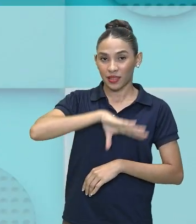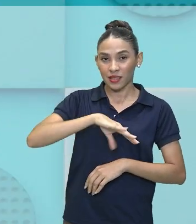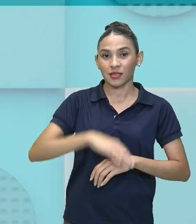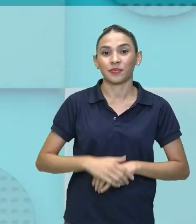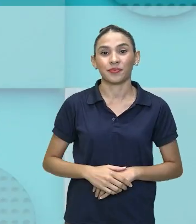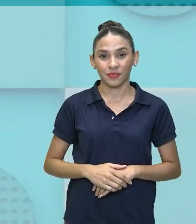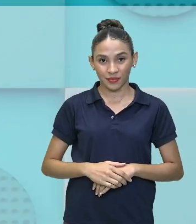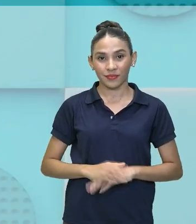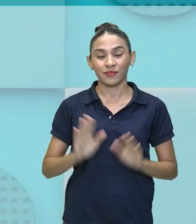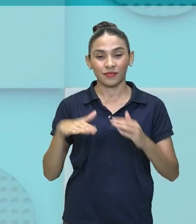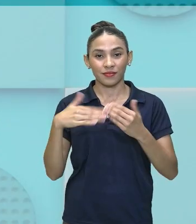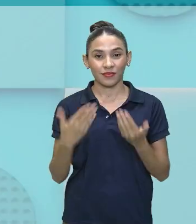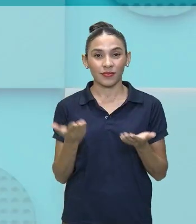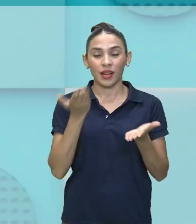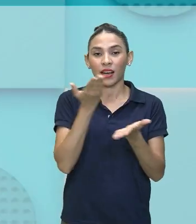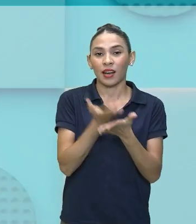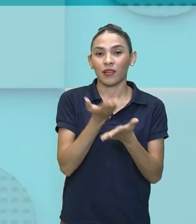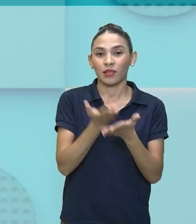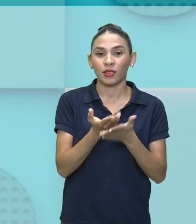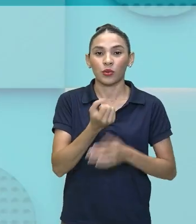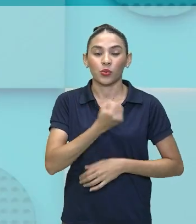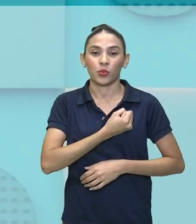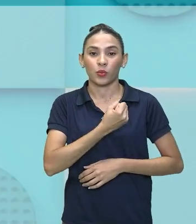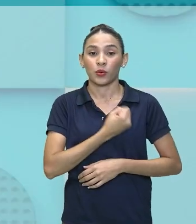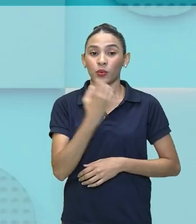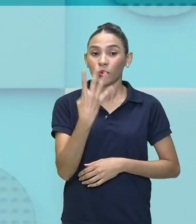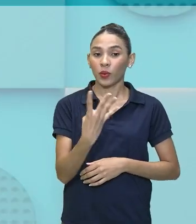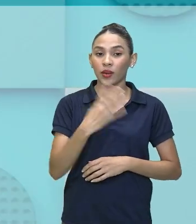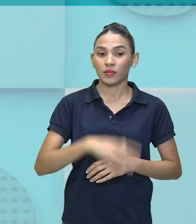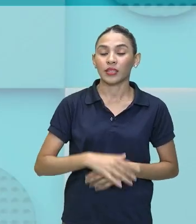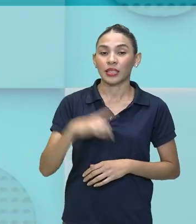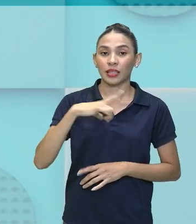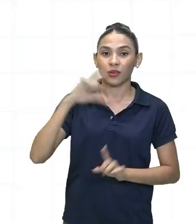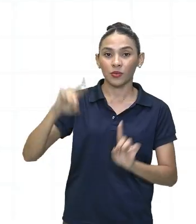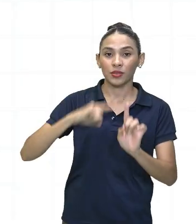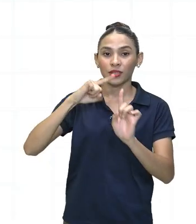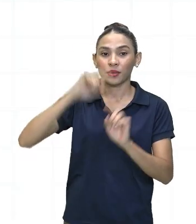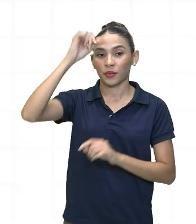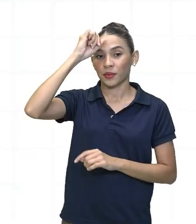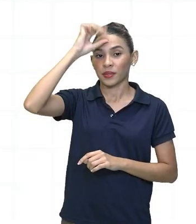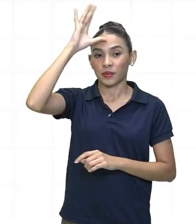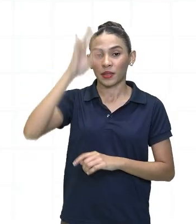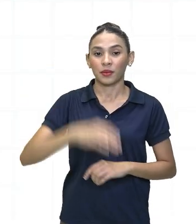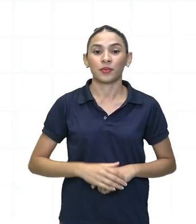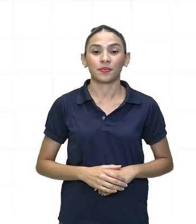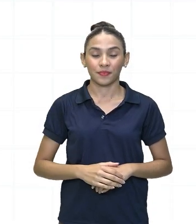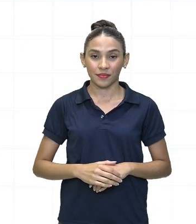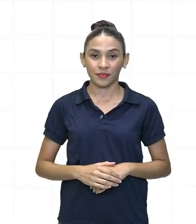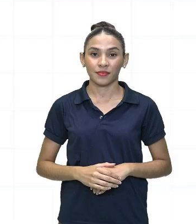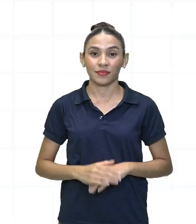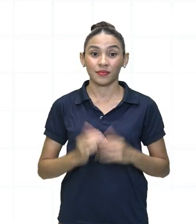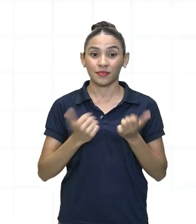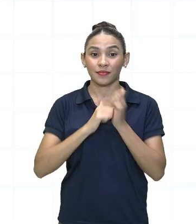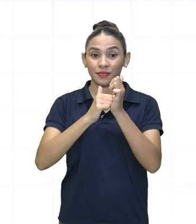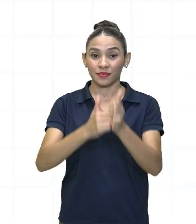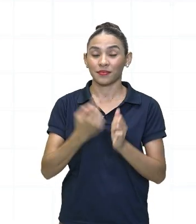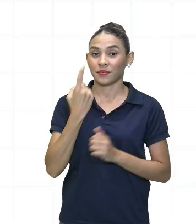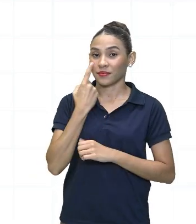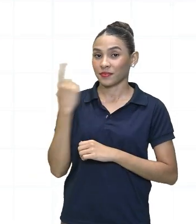portuguesa. Esta é a nossa aula de número 4, que tem como objeto de conhecimento, acompanhem